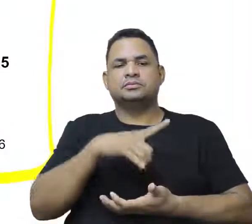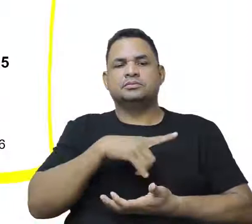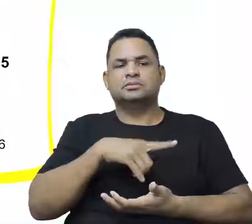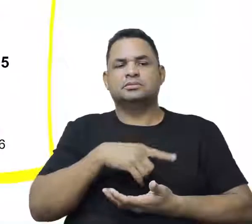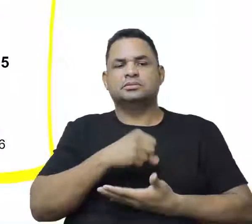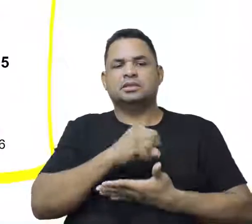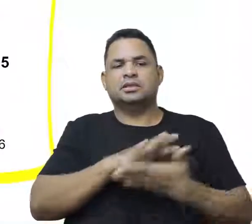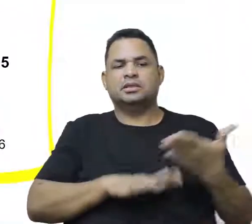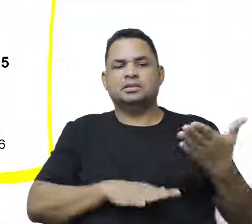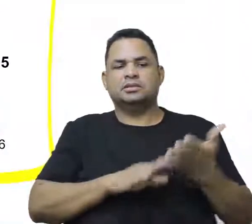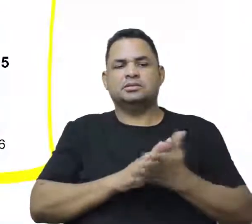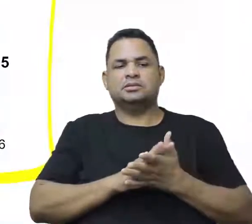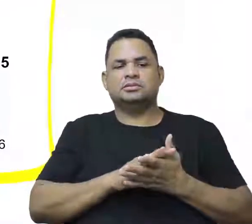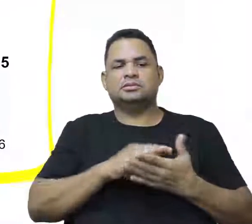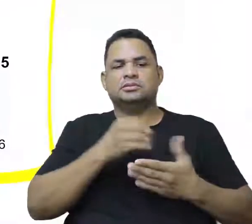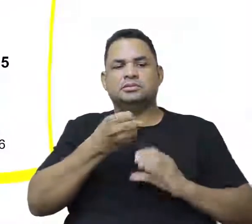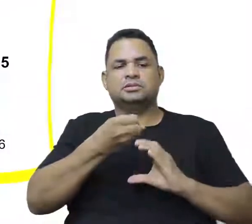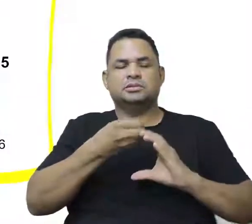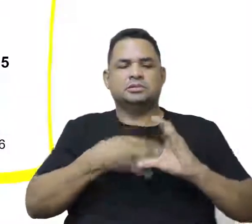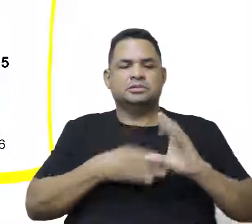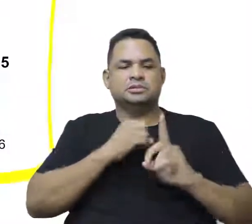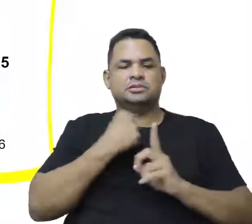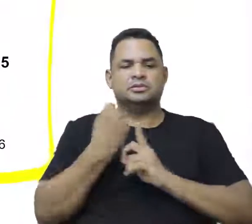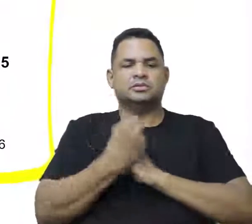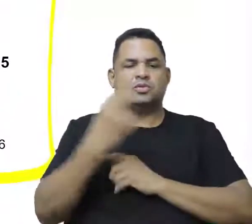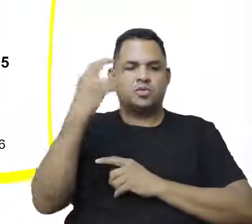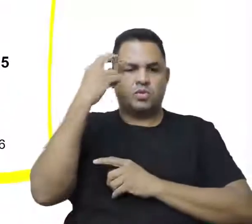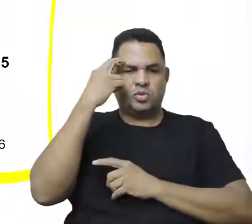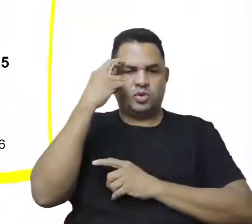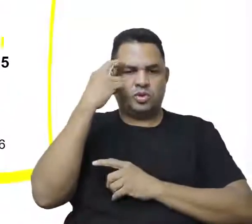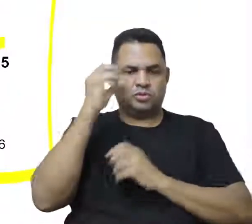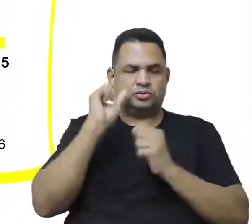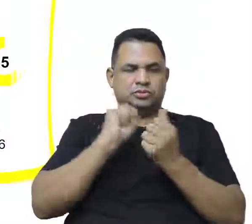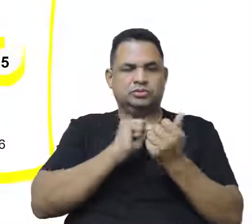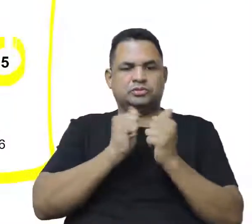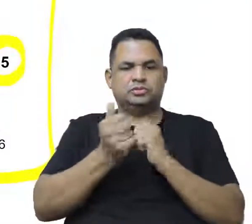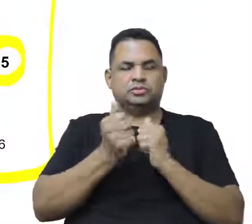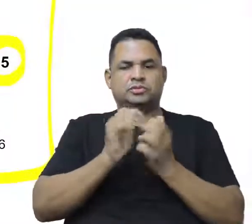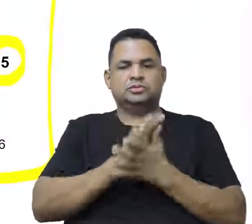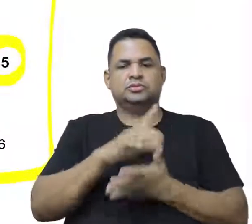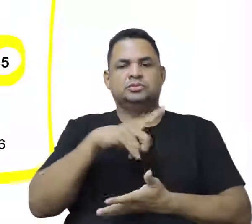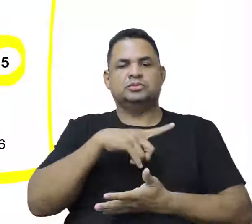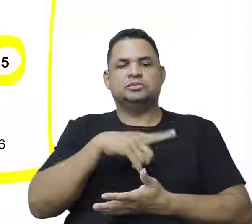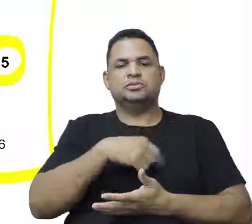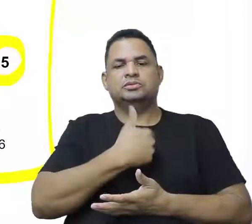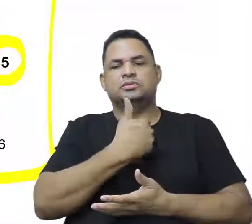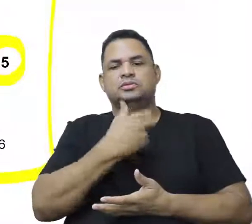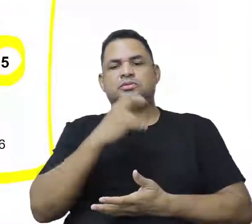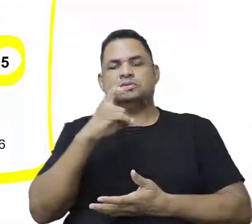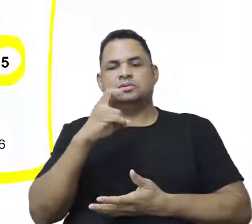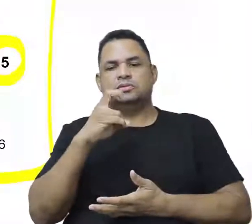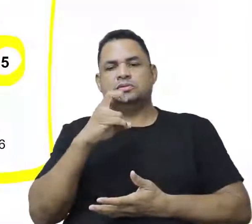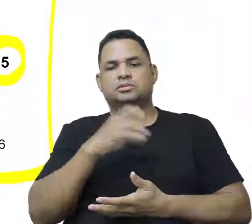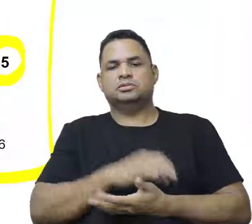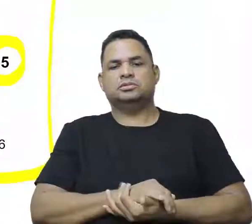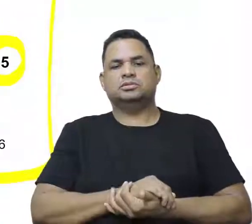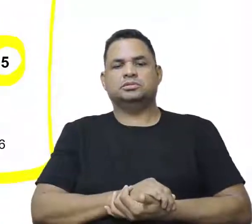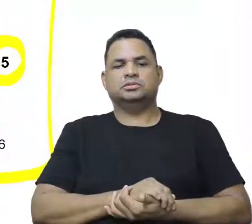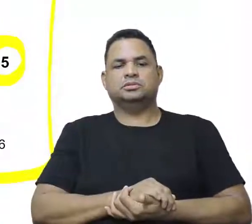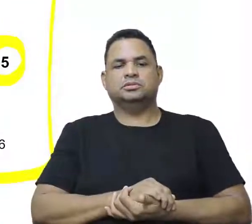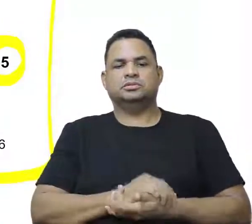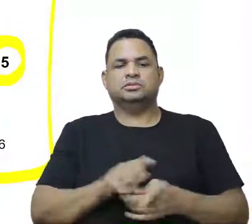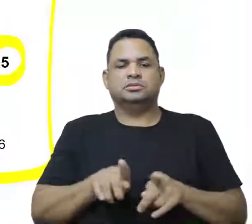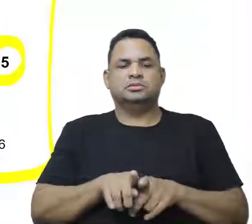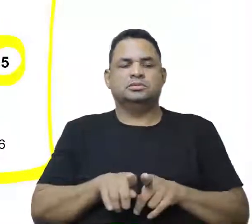A função social e cultural do esporte. Perfeito. Ao longo dos anos, nós tivemos 15 questões. A gente